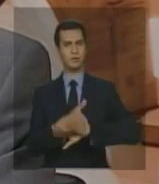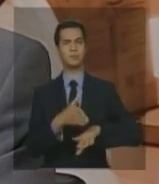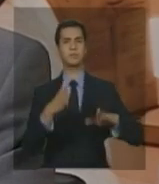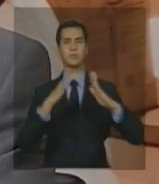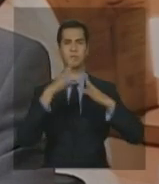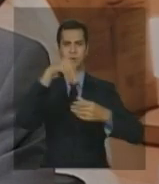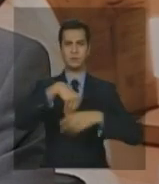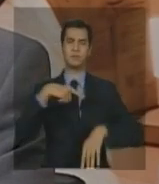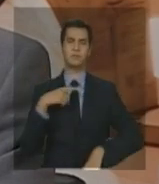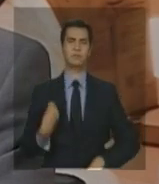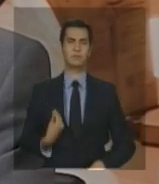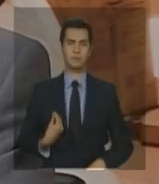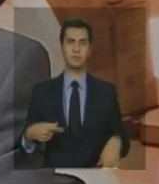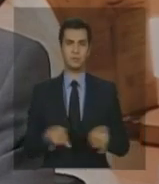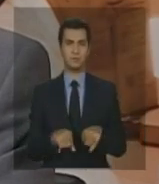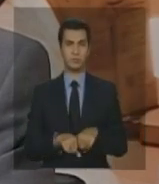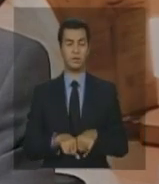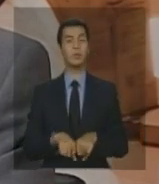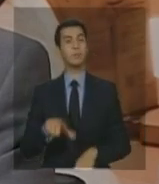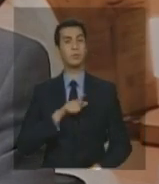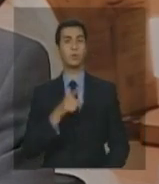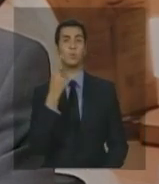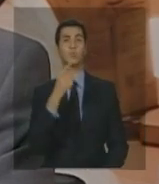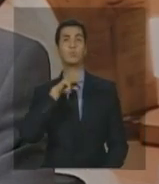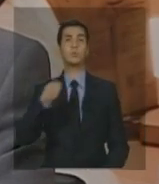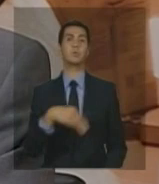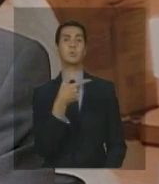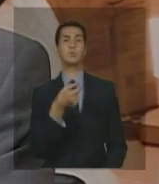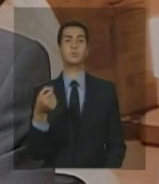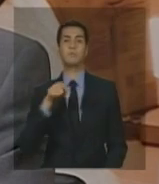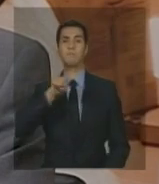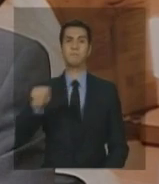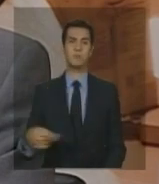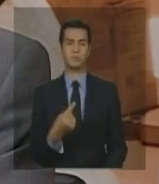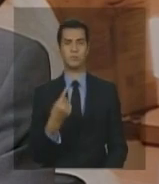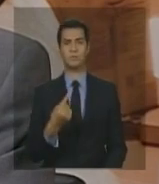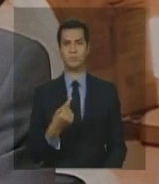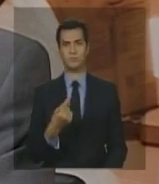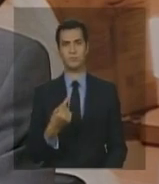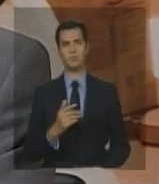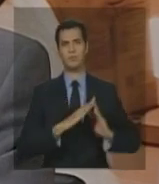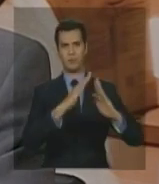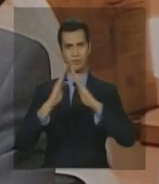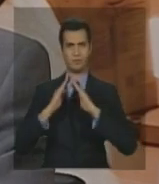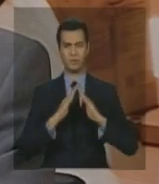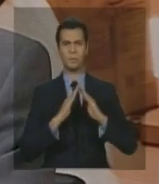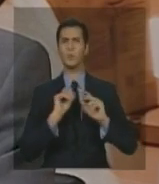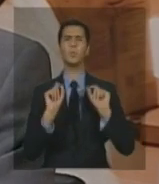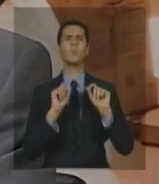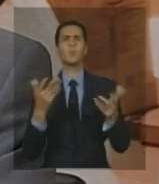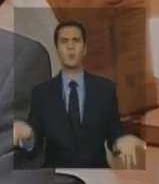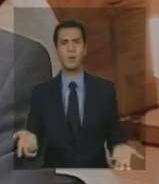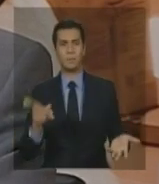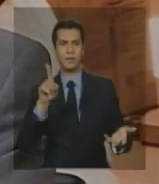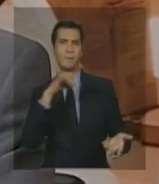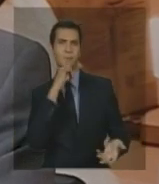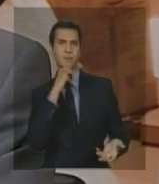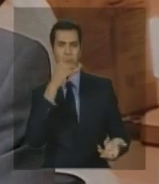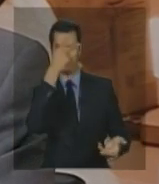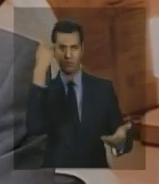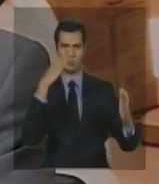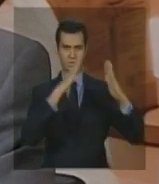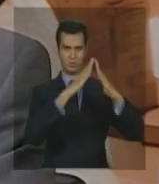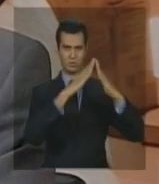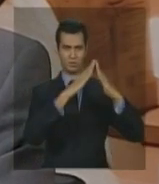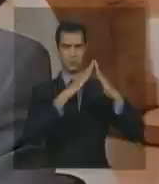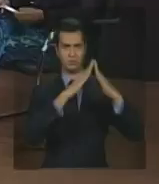1 milhão e 200 mil moradias. O que são essas moradias? São moradias que permitam que a pessoa que usa, por exemplo, cadeira de rodas, como o meu amigo